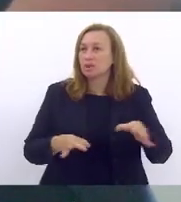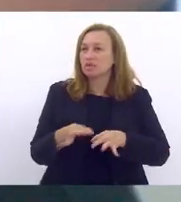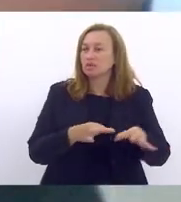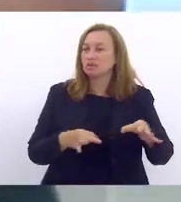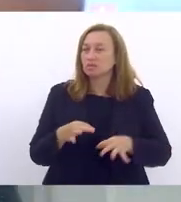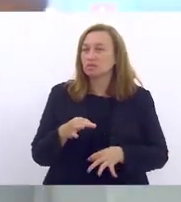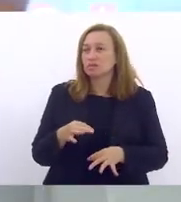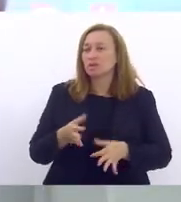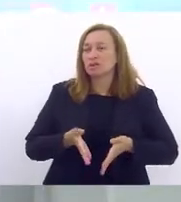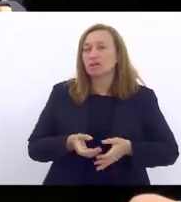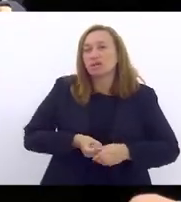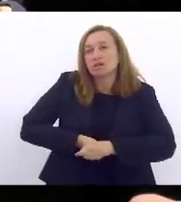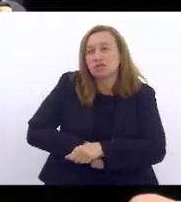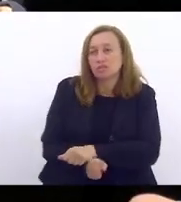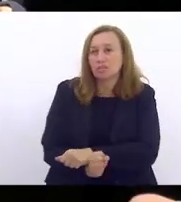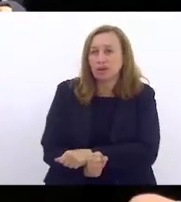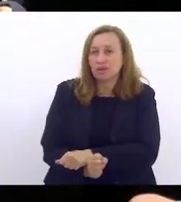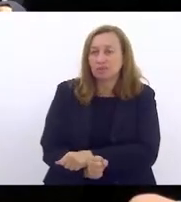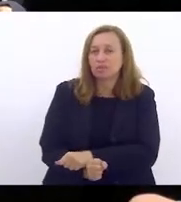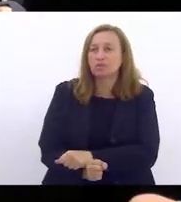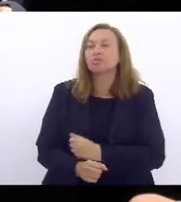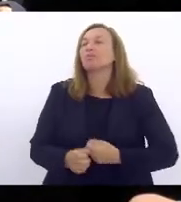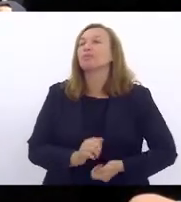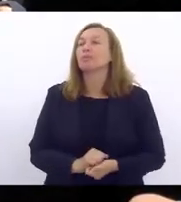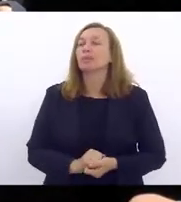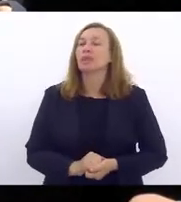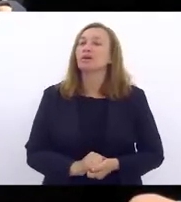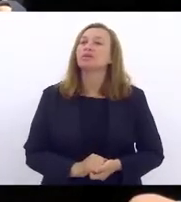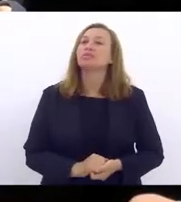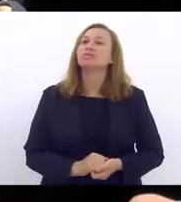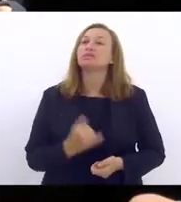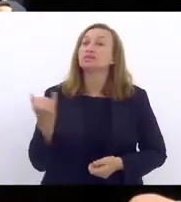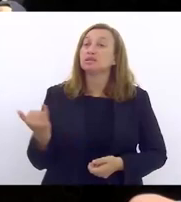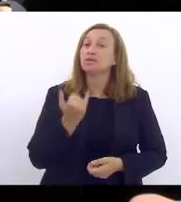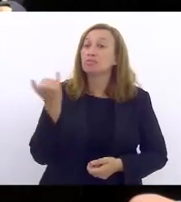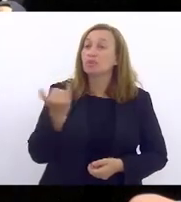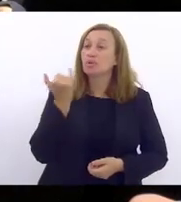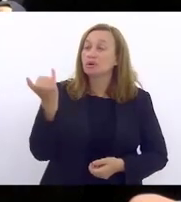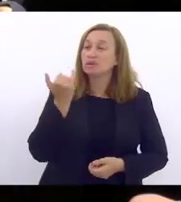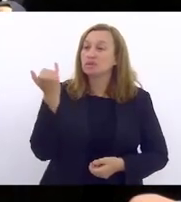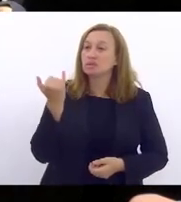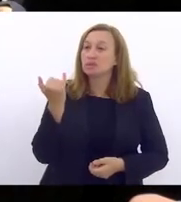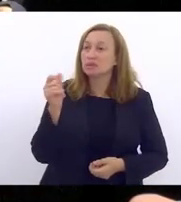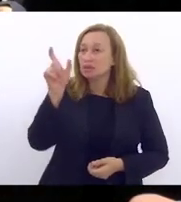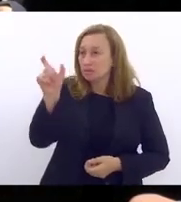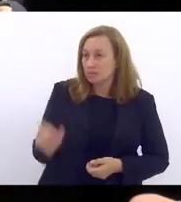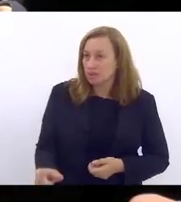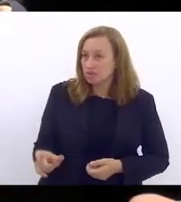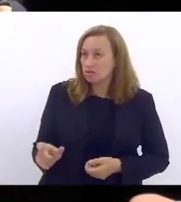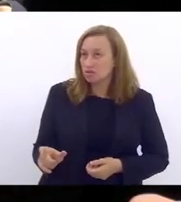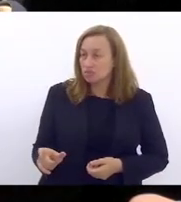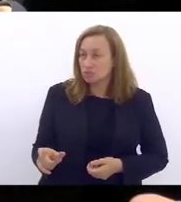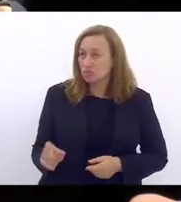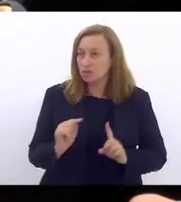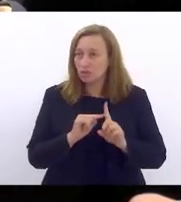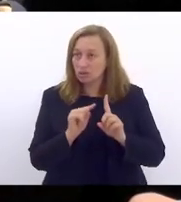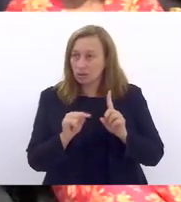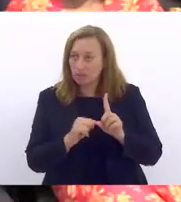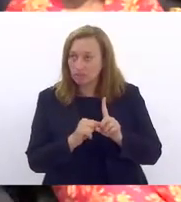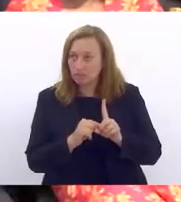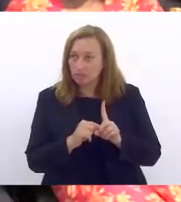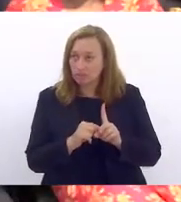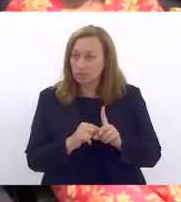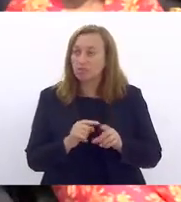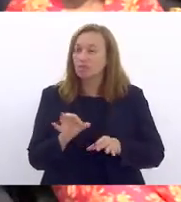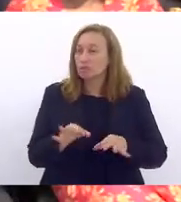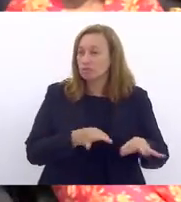falado aqui a importância do plano de parto. E da importância de ser a pessoa que está gestando de construir o seu próprio plano